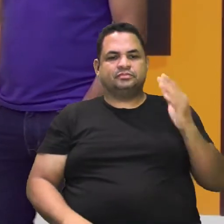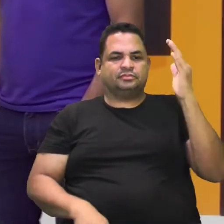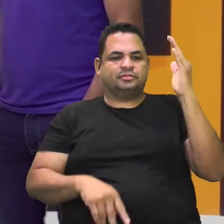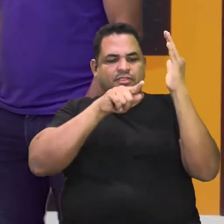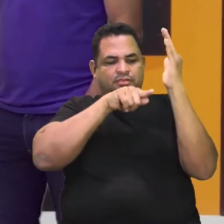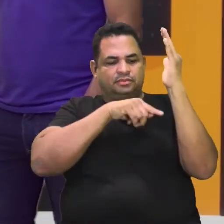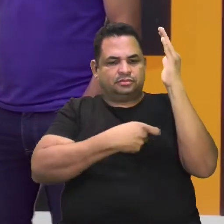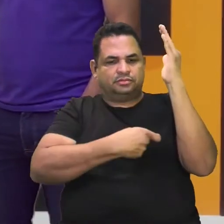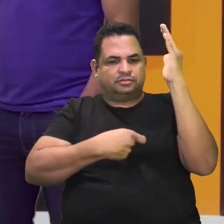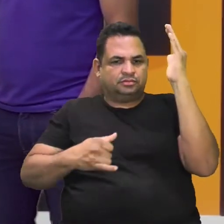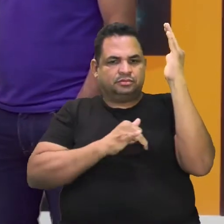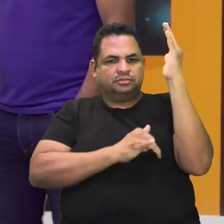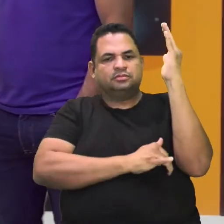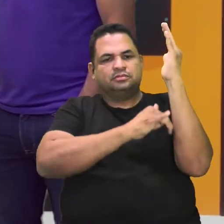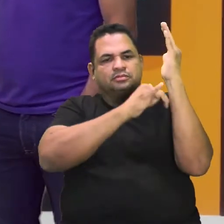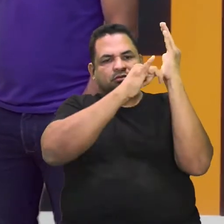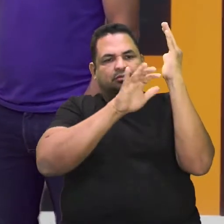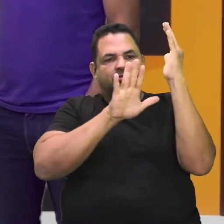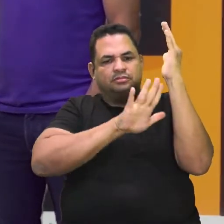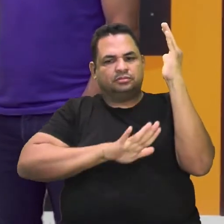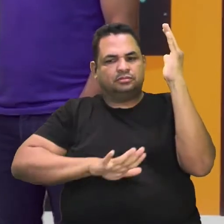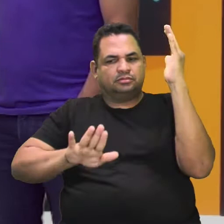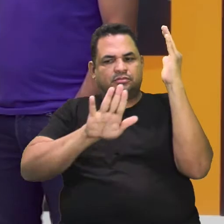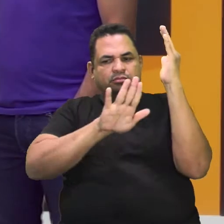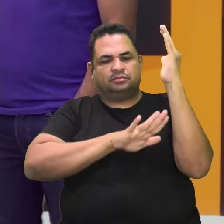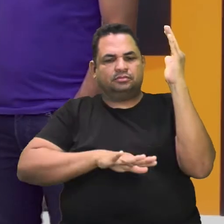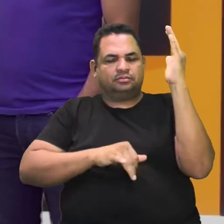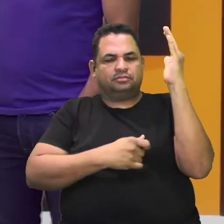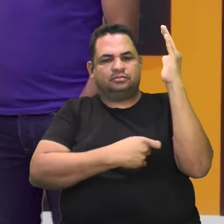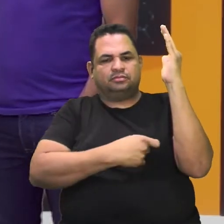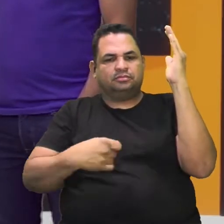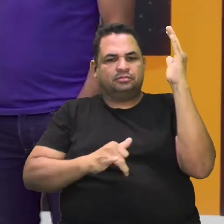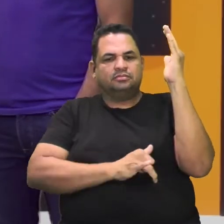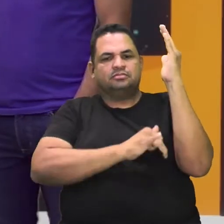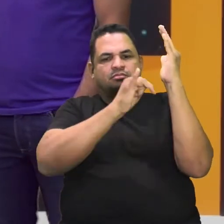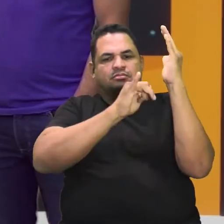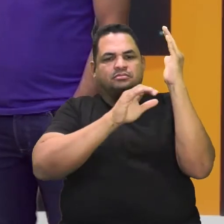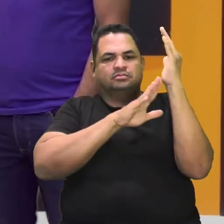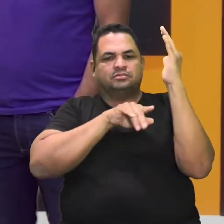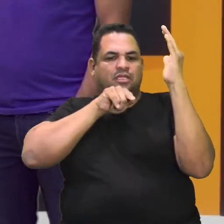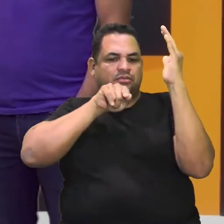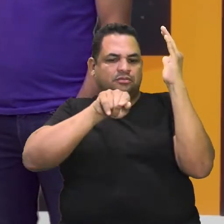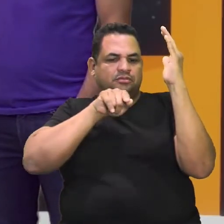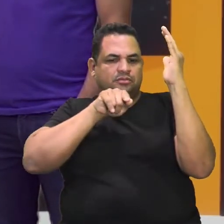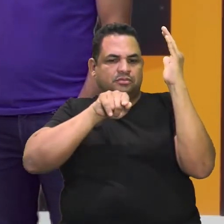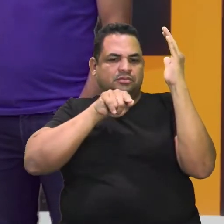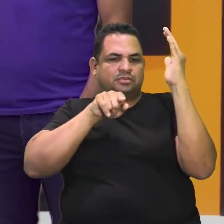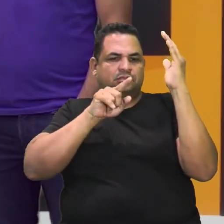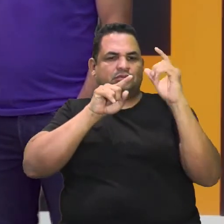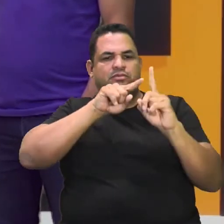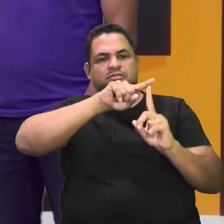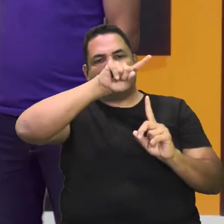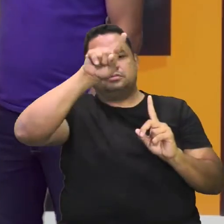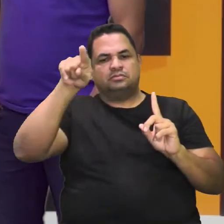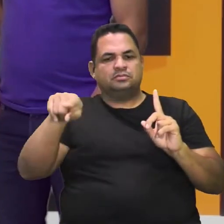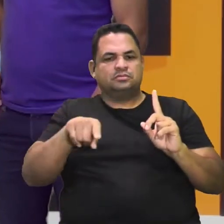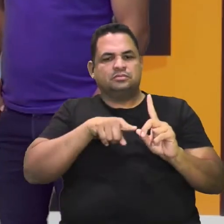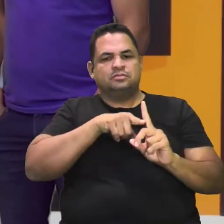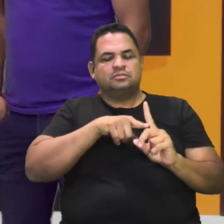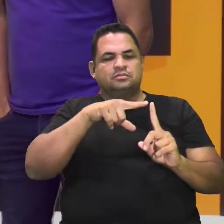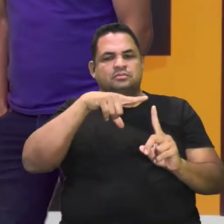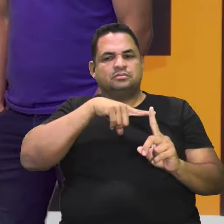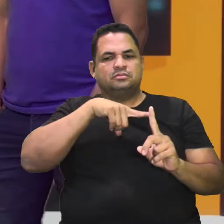Temos o eixo X, temos o eixo Y. E temos o centro da circunferência. Temos o centro da circunferência, temos